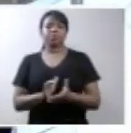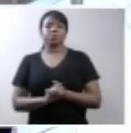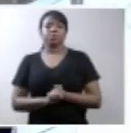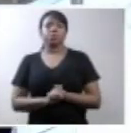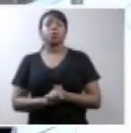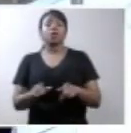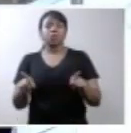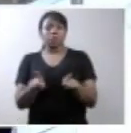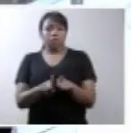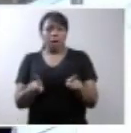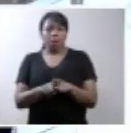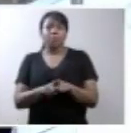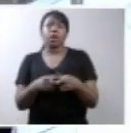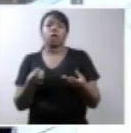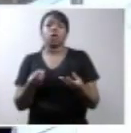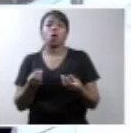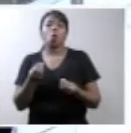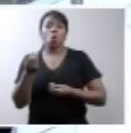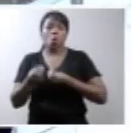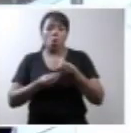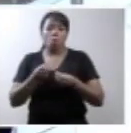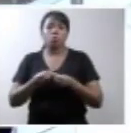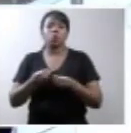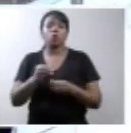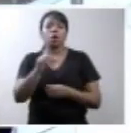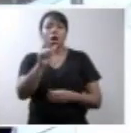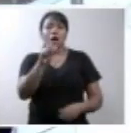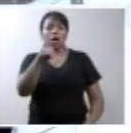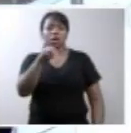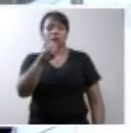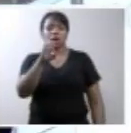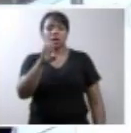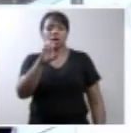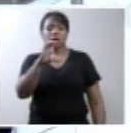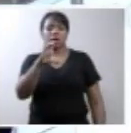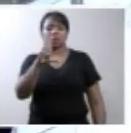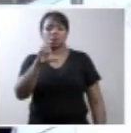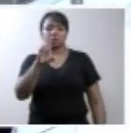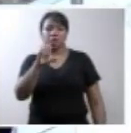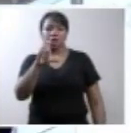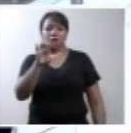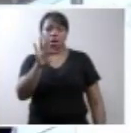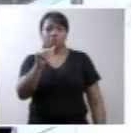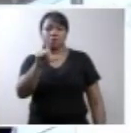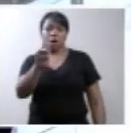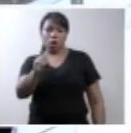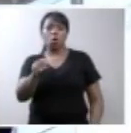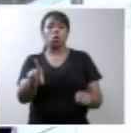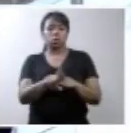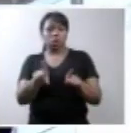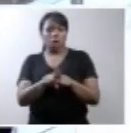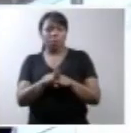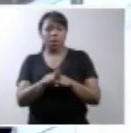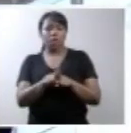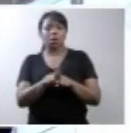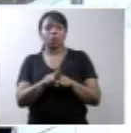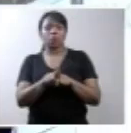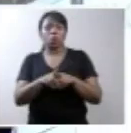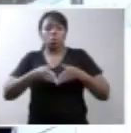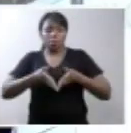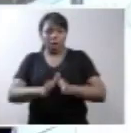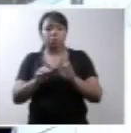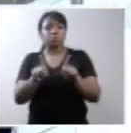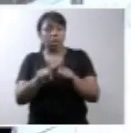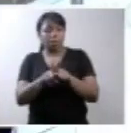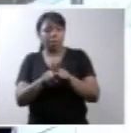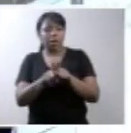humana a permissão para em caso de anencefalia é sem dúvida mais um passo para o abortamento